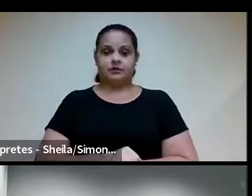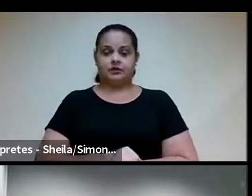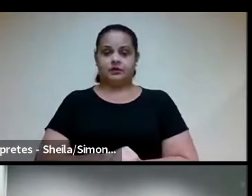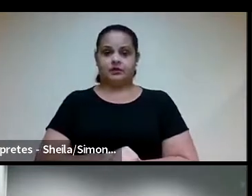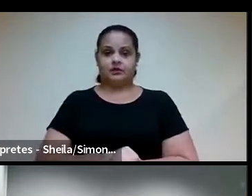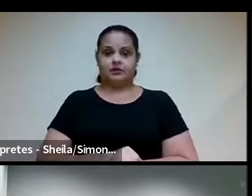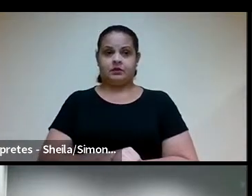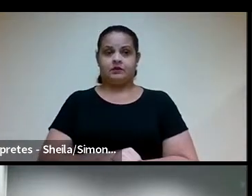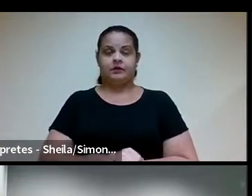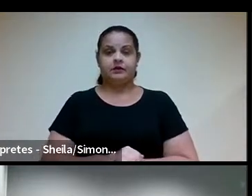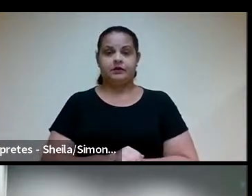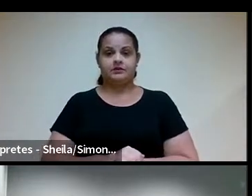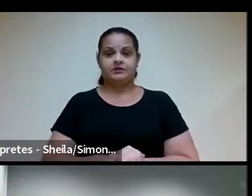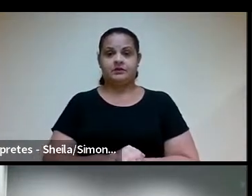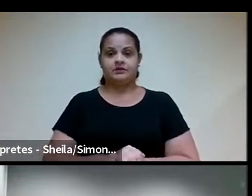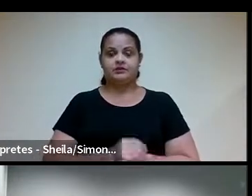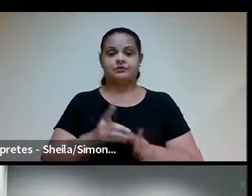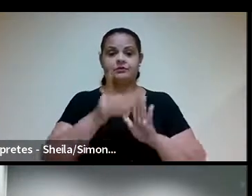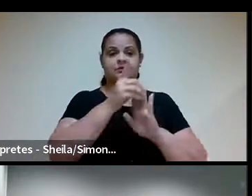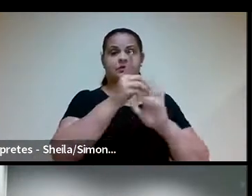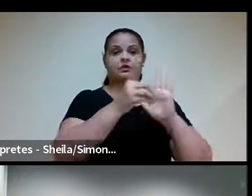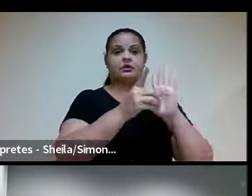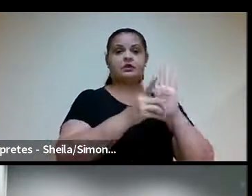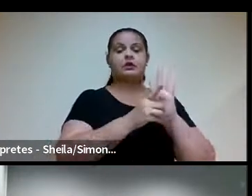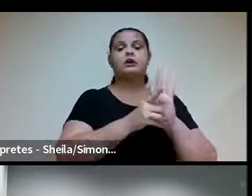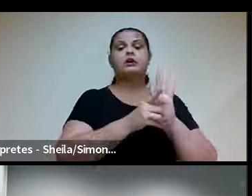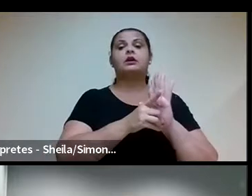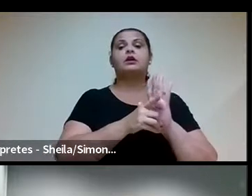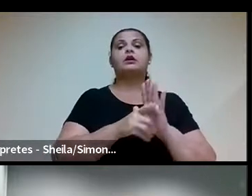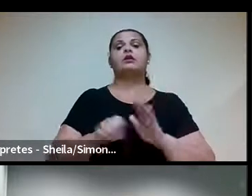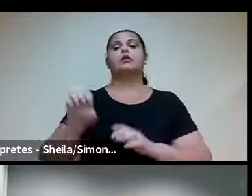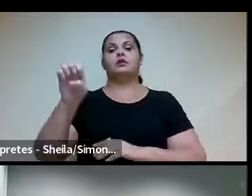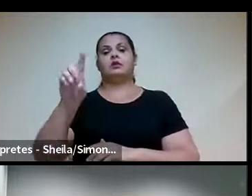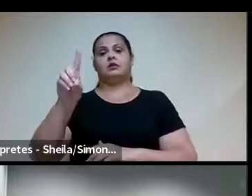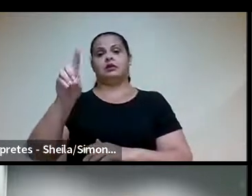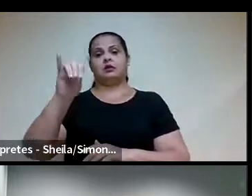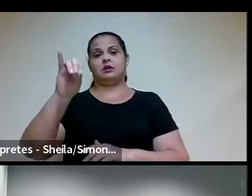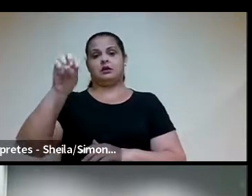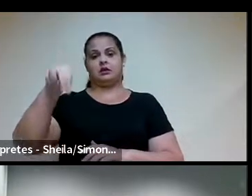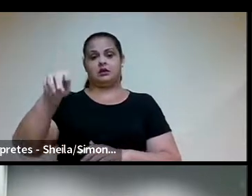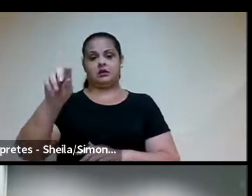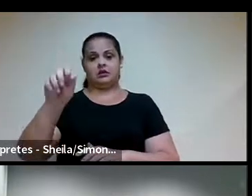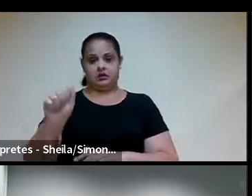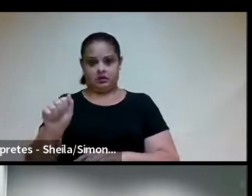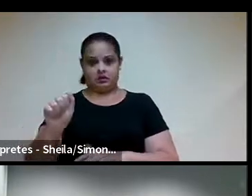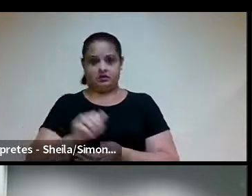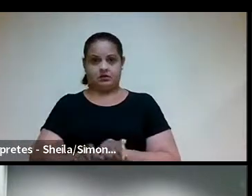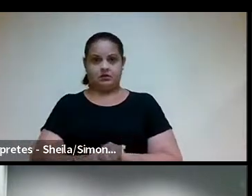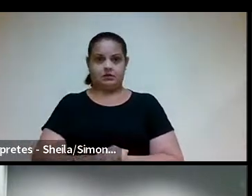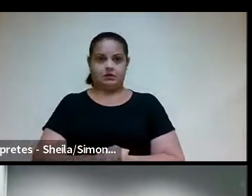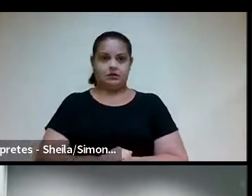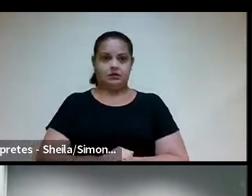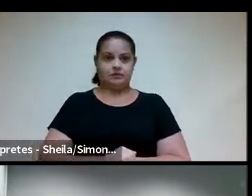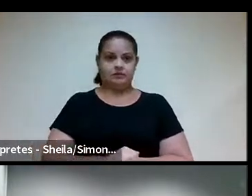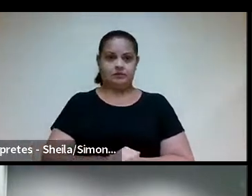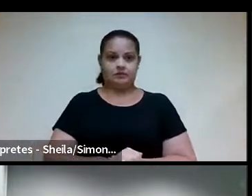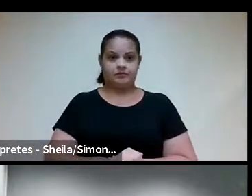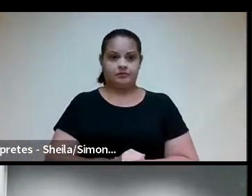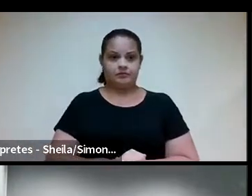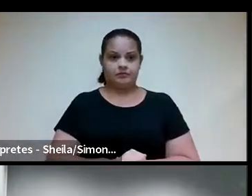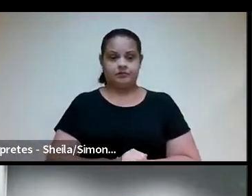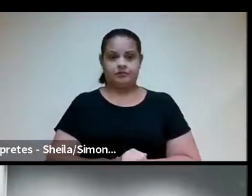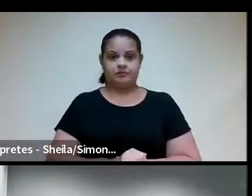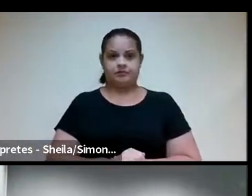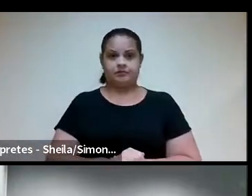o direito à produção de uma prova, que a senhora Edna Inácio Gomes, e, ao mesmo tempo, julga improcedente a